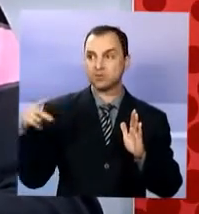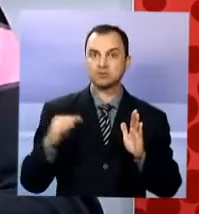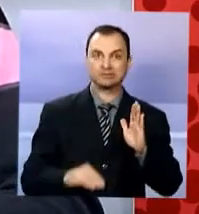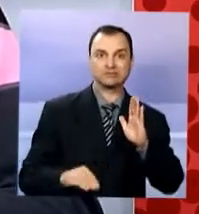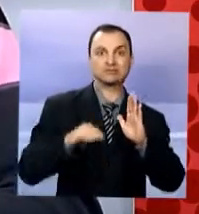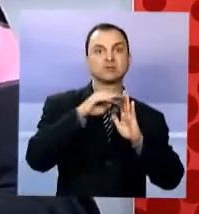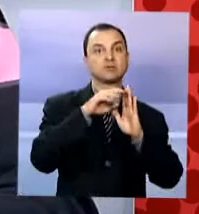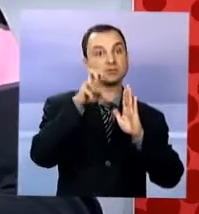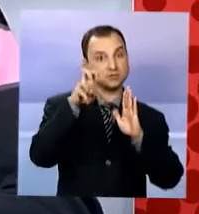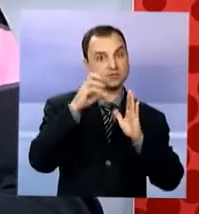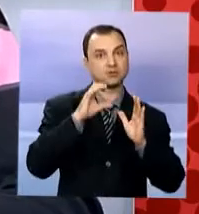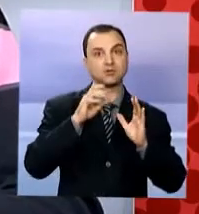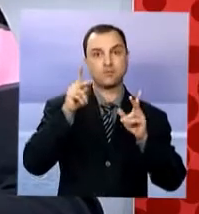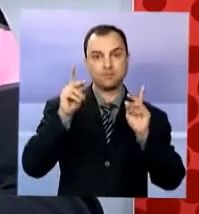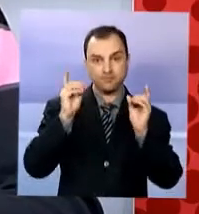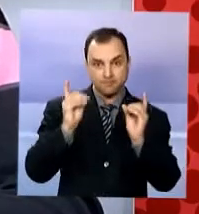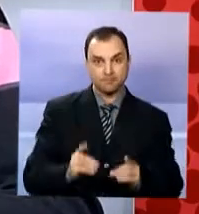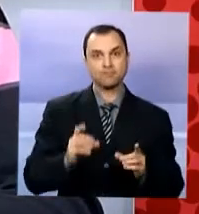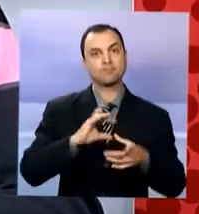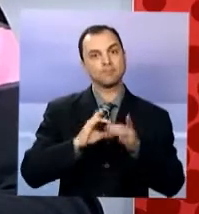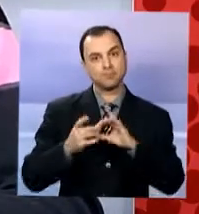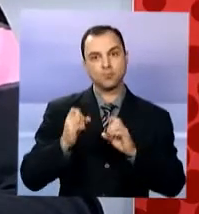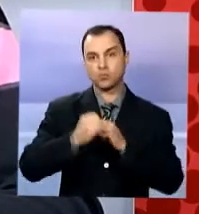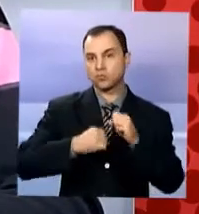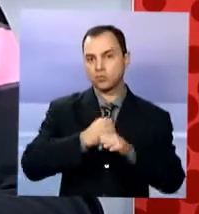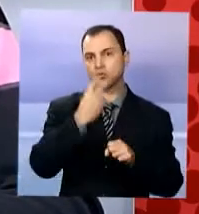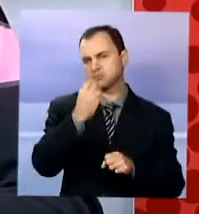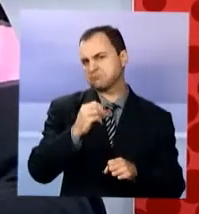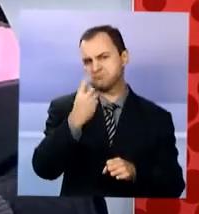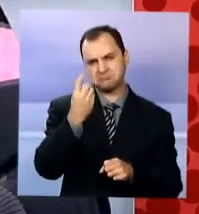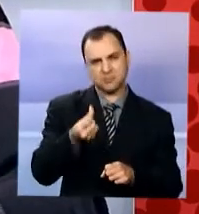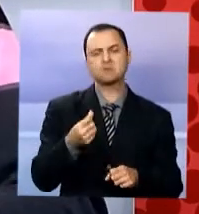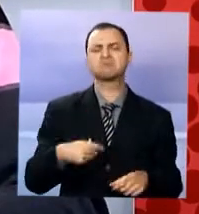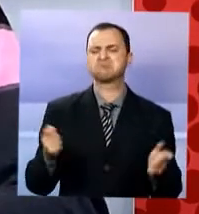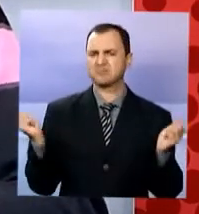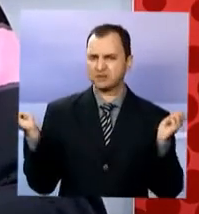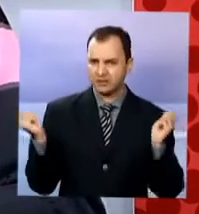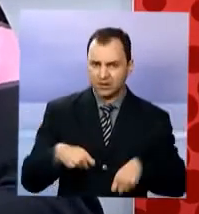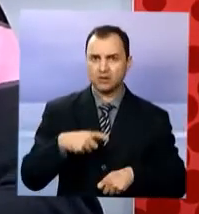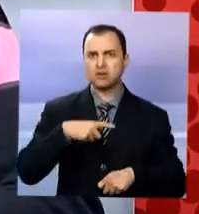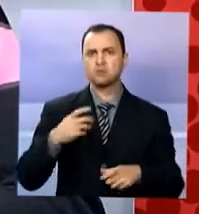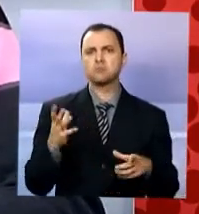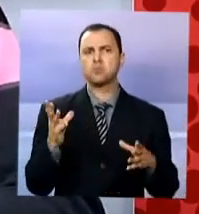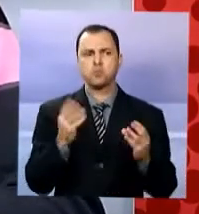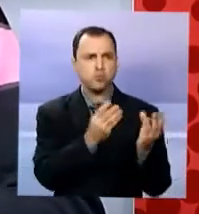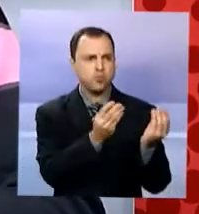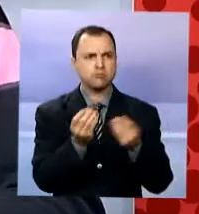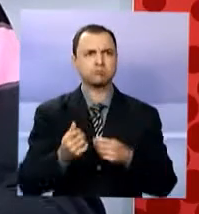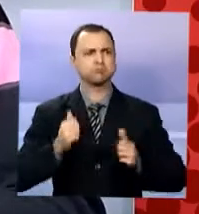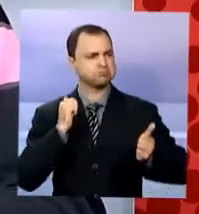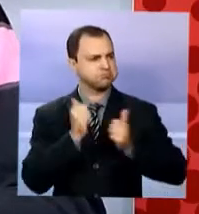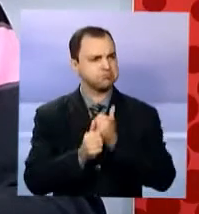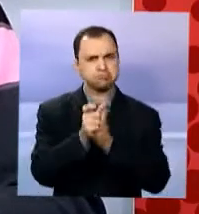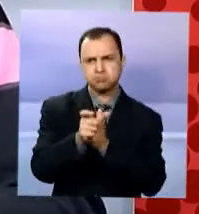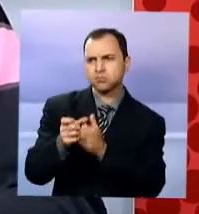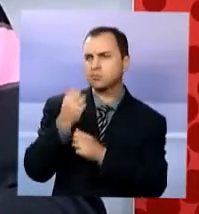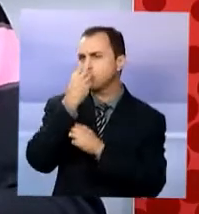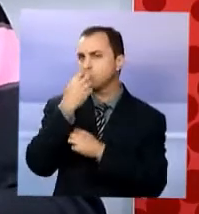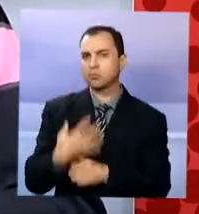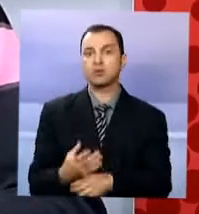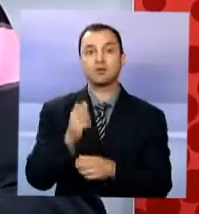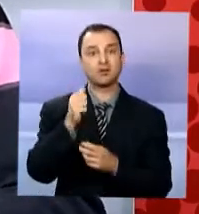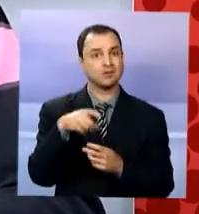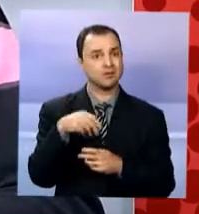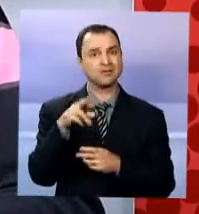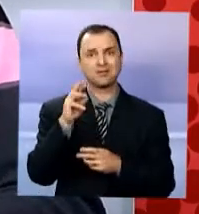aqui na nas paraolimpíadas de 2016 eu acho que tem tudo para isso nós temos uma gama muito grande de atletas aí o